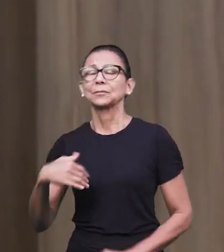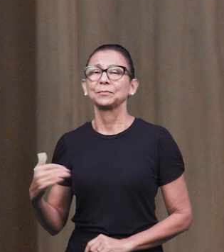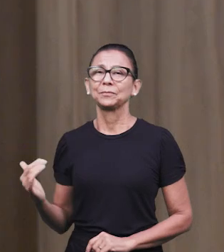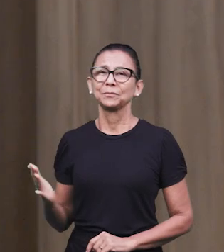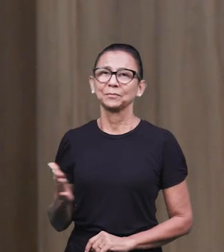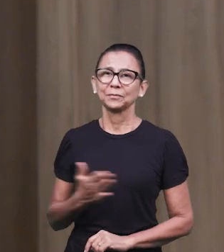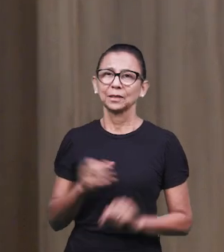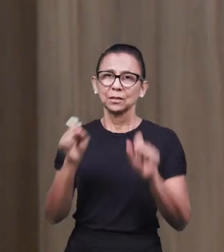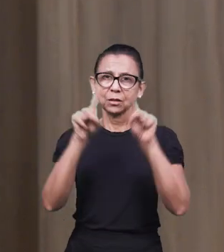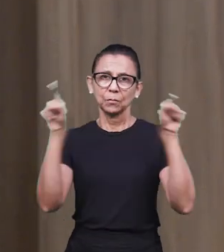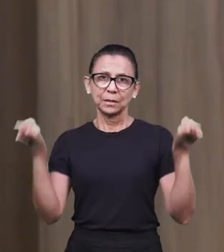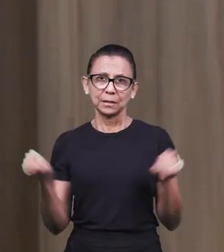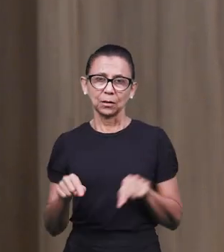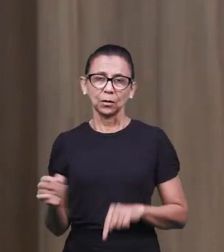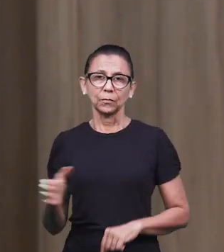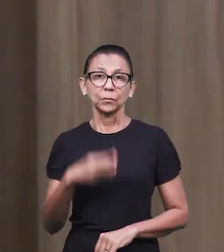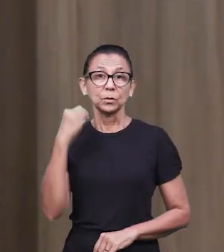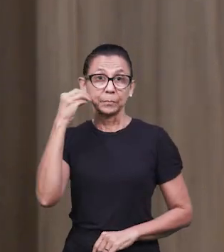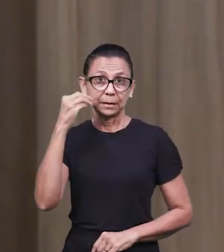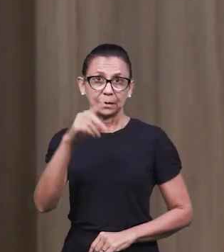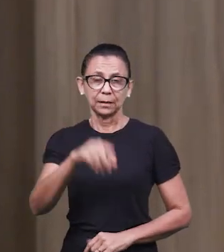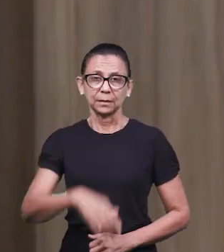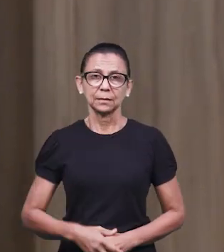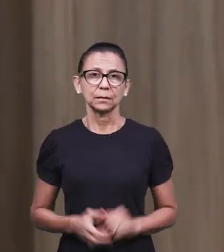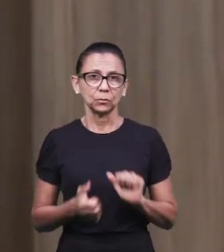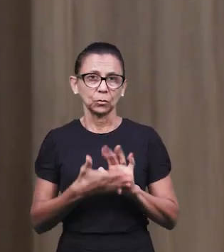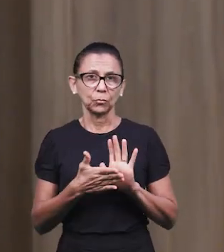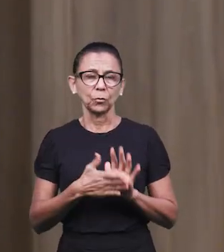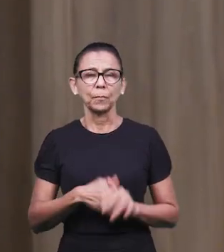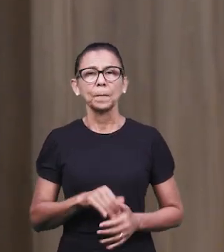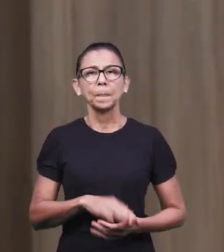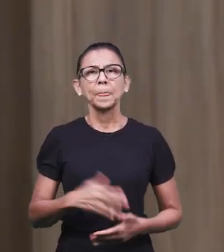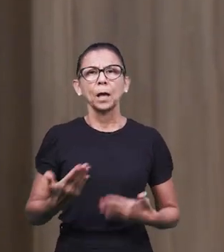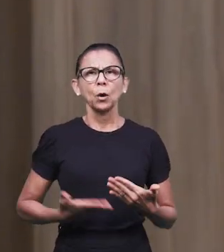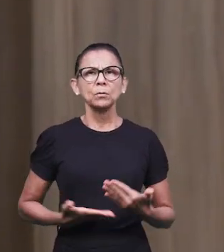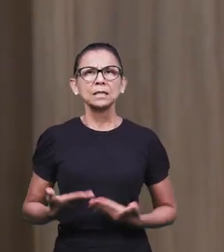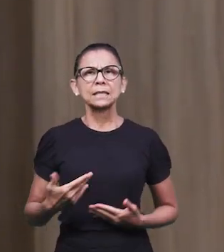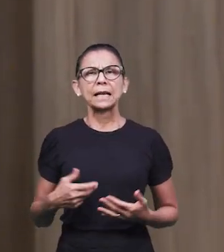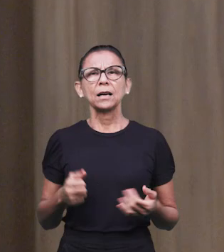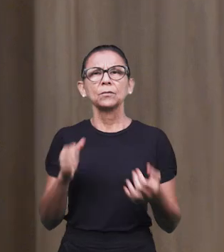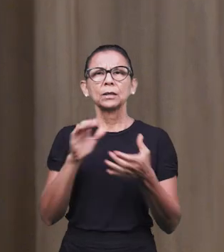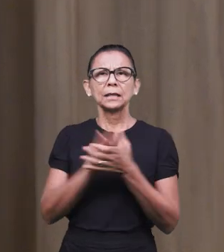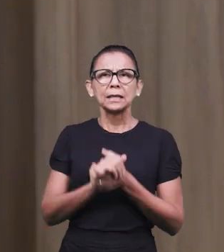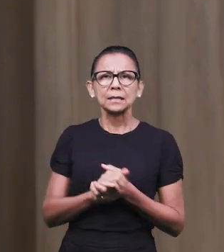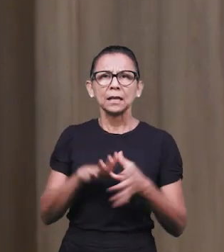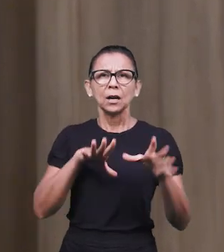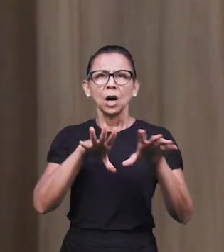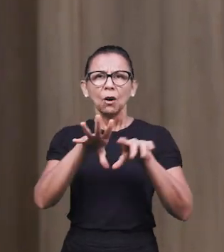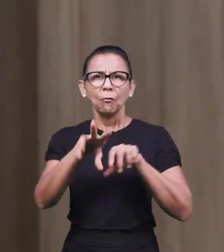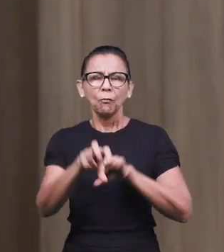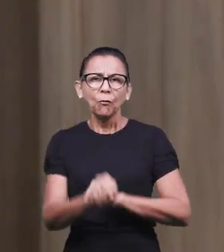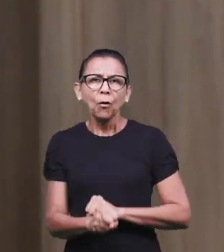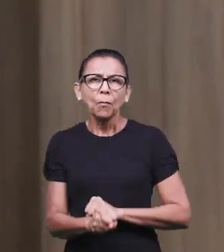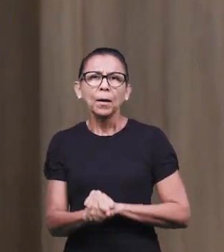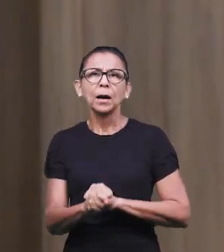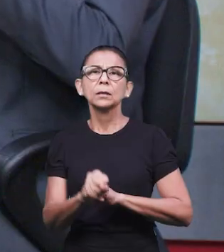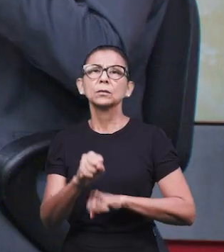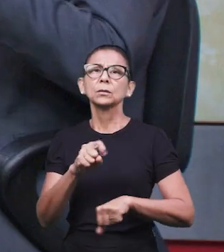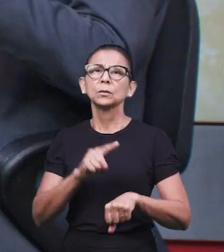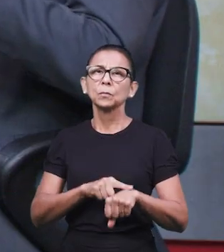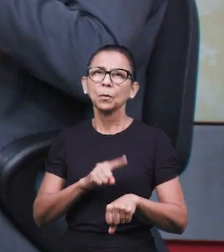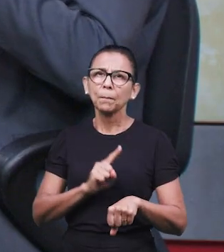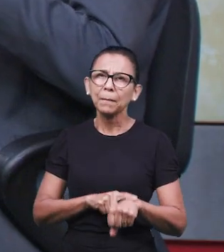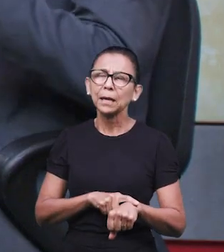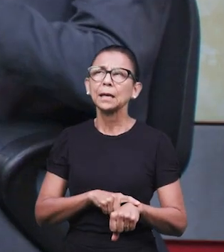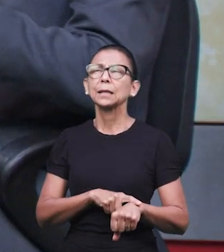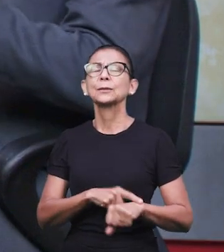recém-formado, recém-casado, estava no ponto de ônibus, começando a vida, não é fácil, né? Você tem tudo para